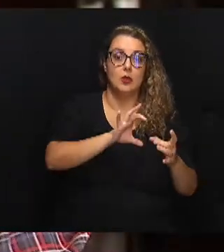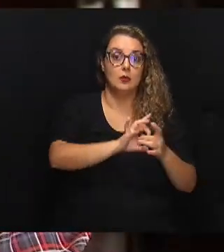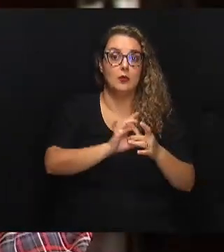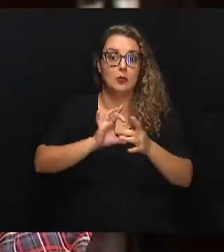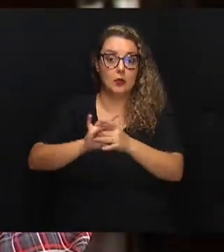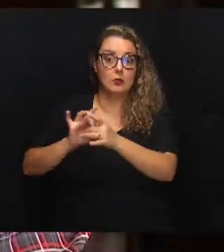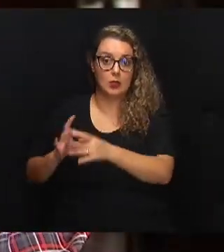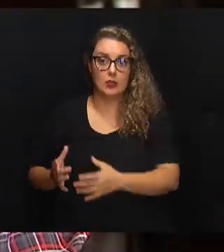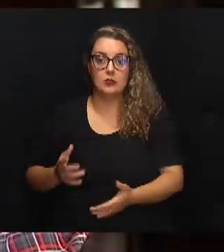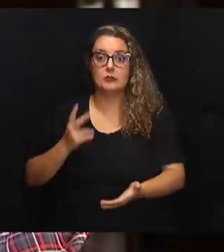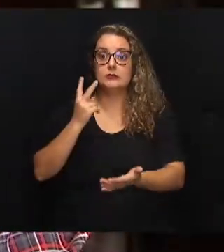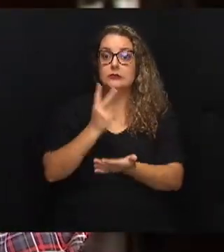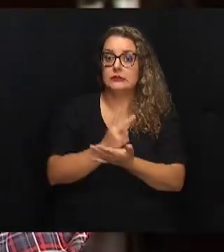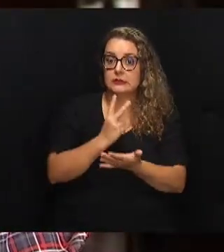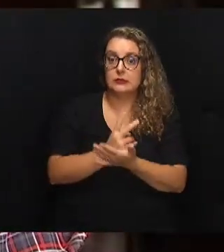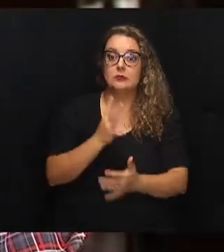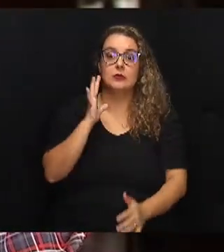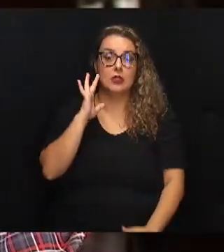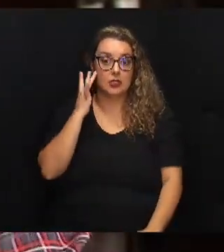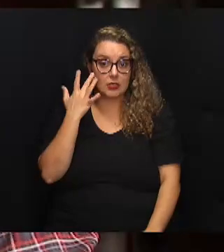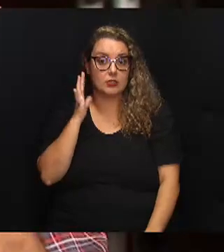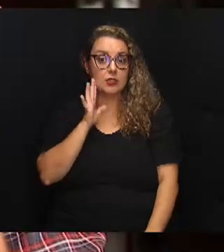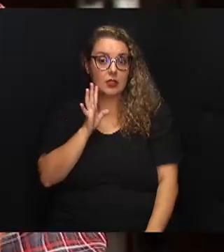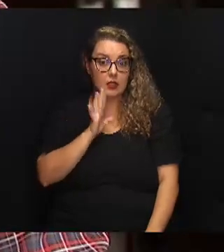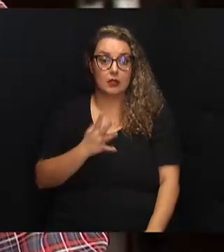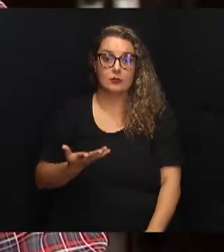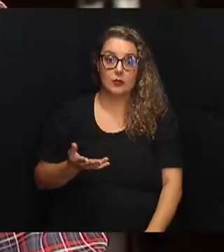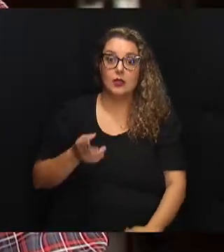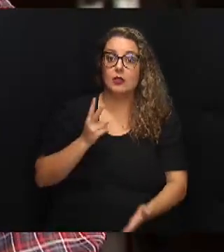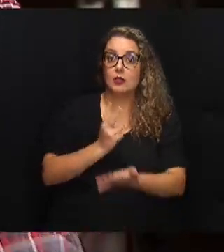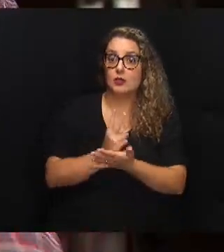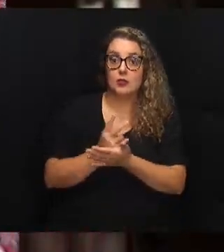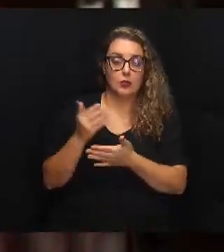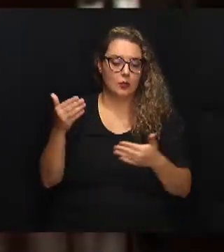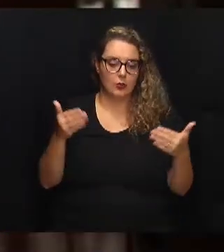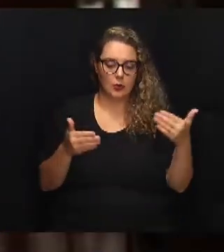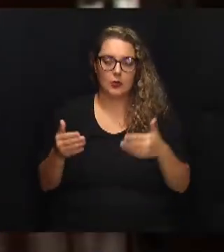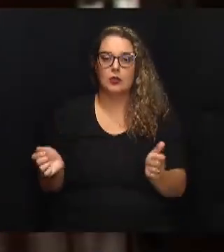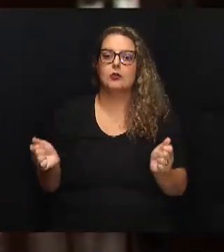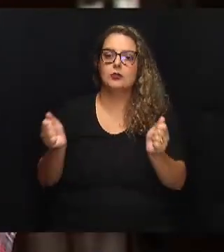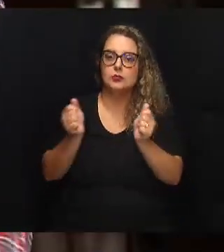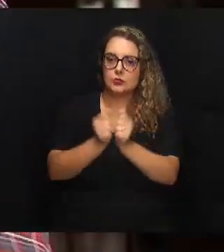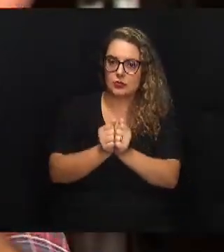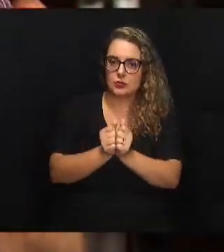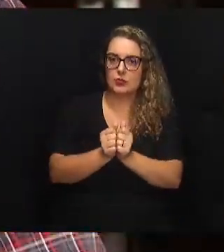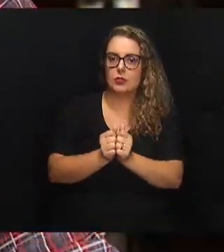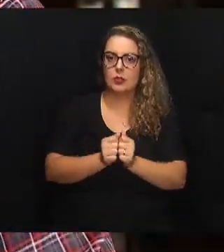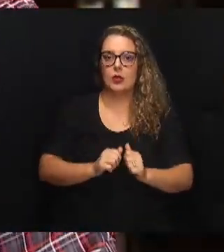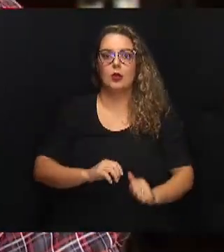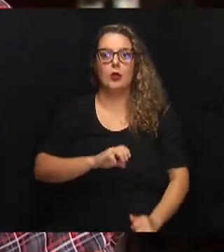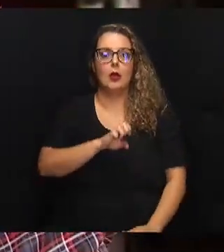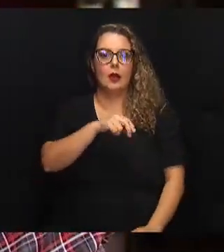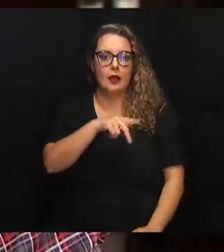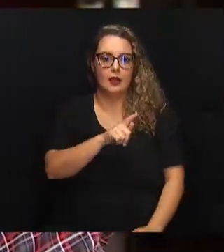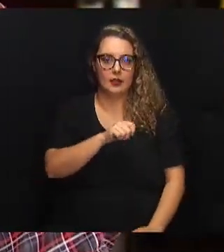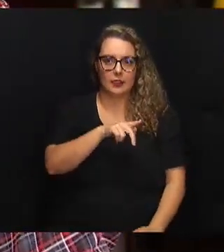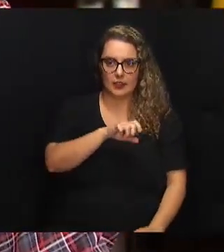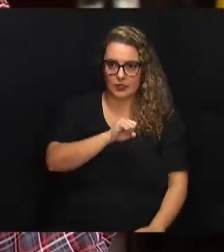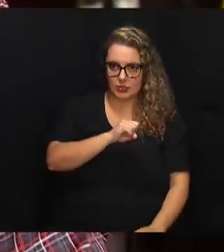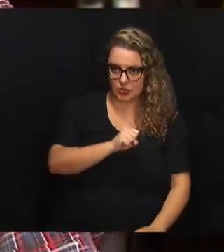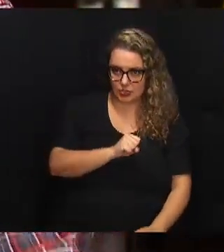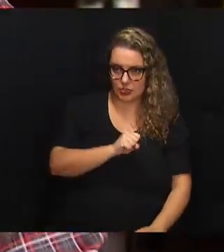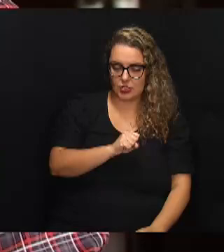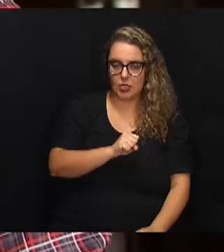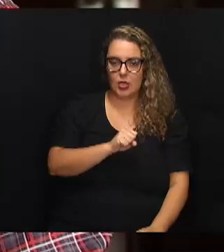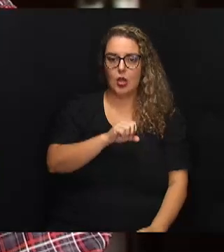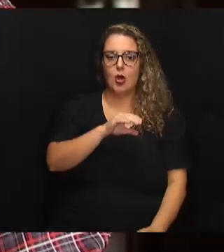eu sempre achei isso super bacana. Então eu sempre participei juntamente com a English Coffee, representando a nossa empresa.